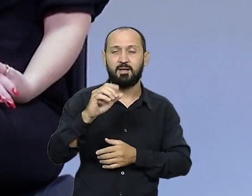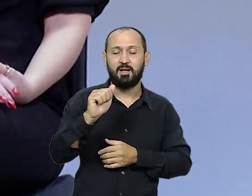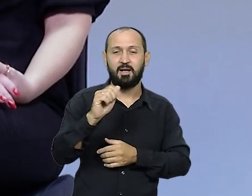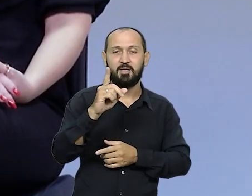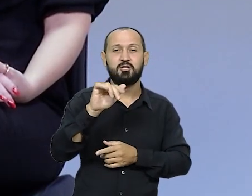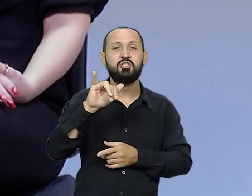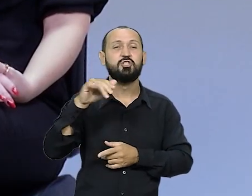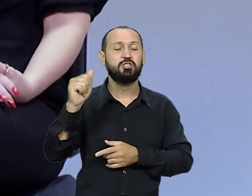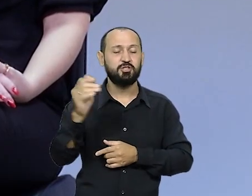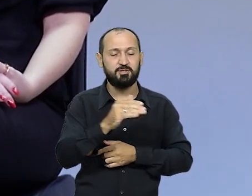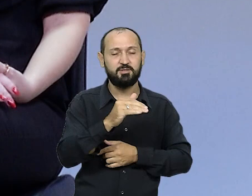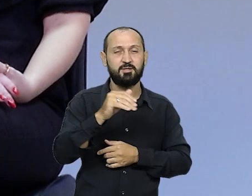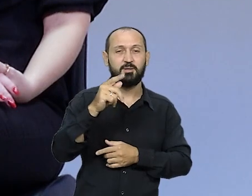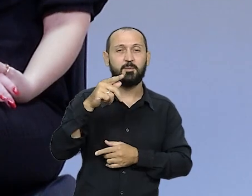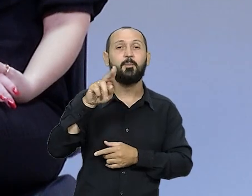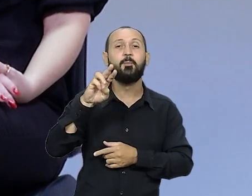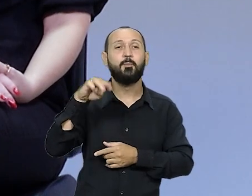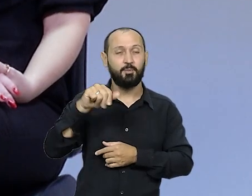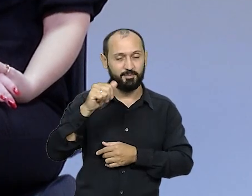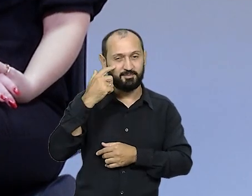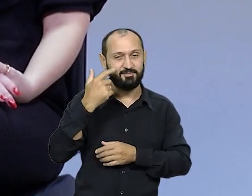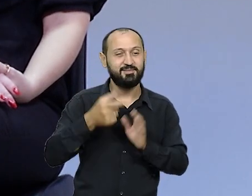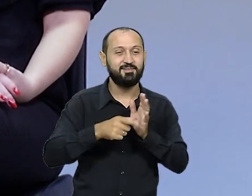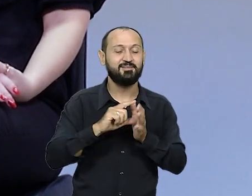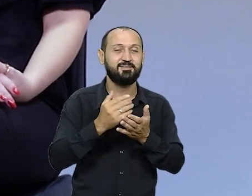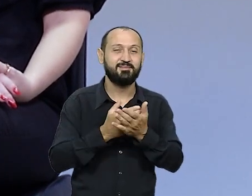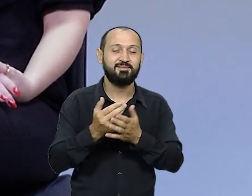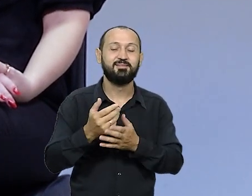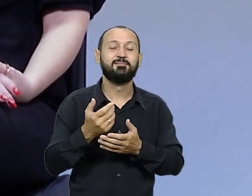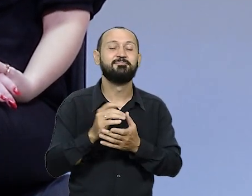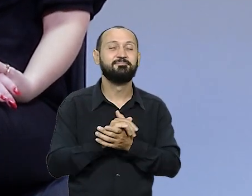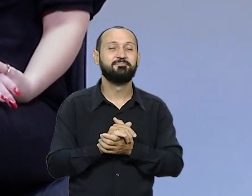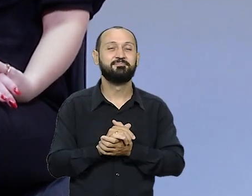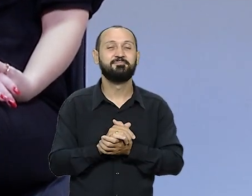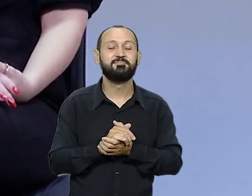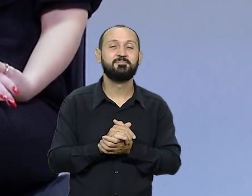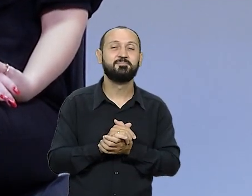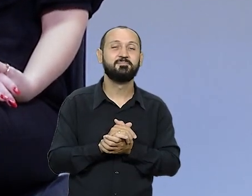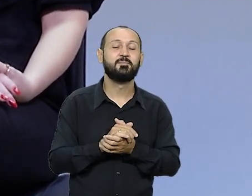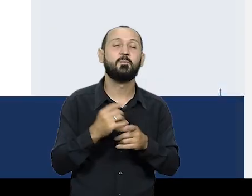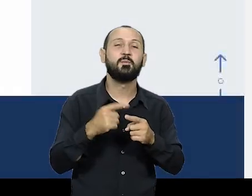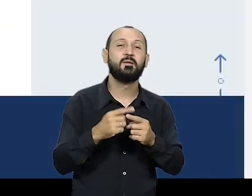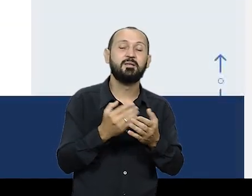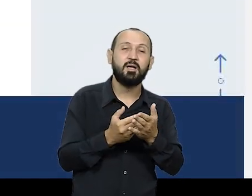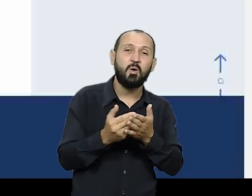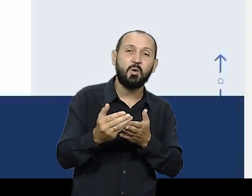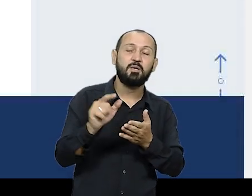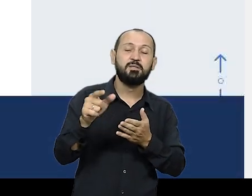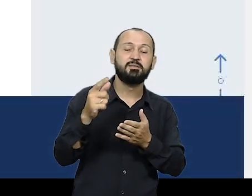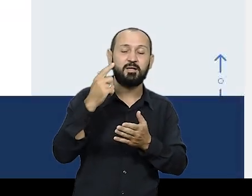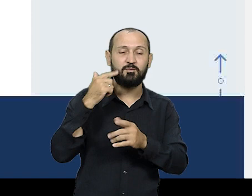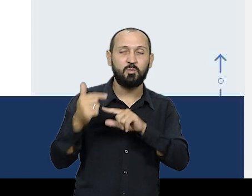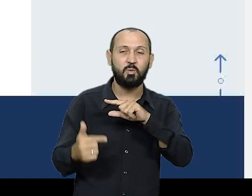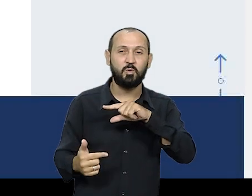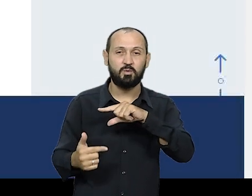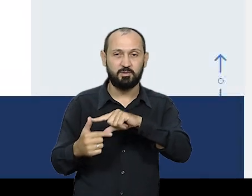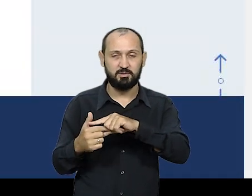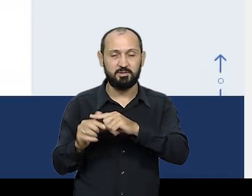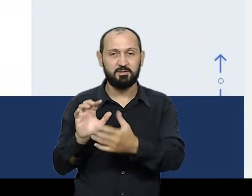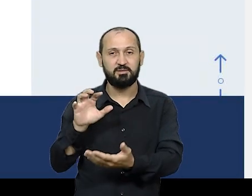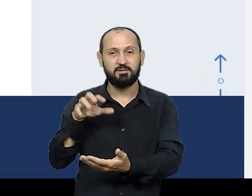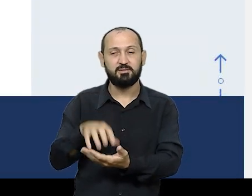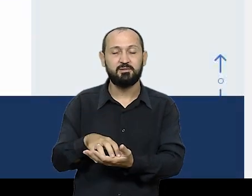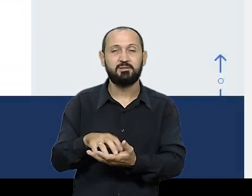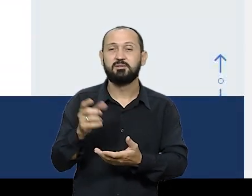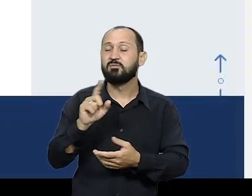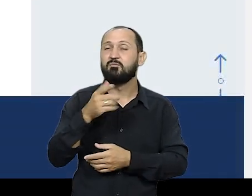Diapoma. A gente aprendeu essa palavra antes de começar a gravar. E por causa da pandemia, eles estavam isolados na aldeia, então